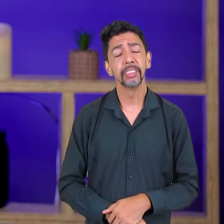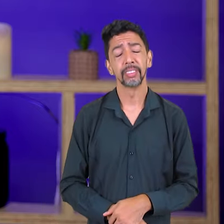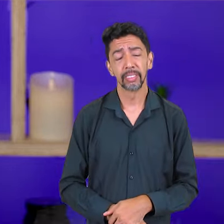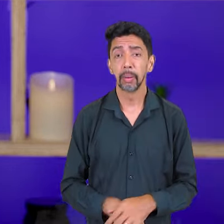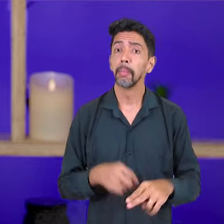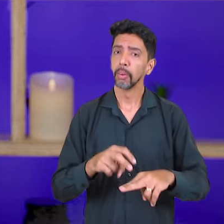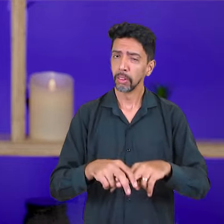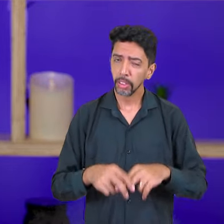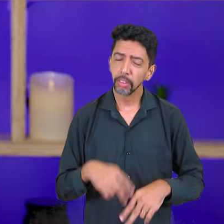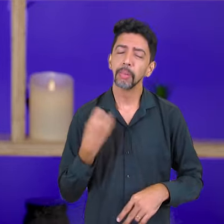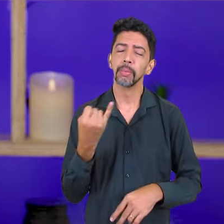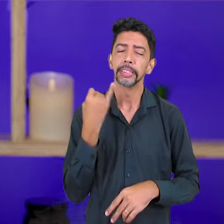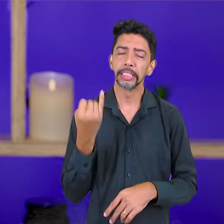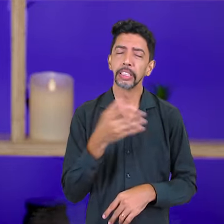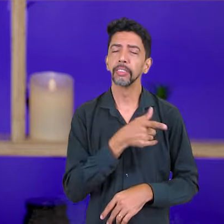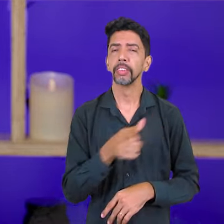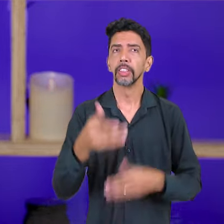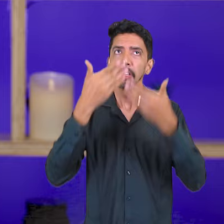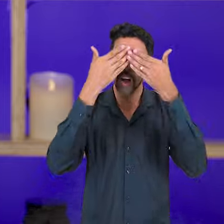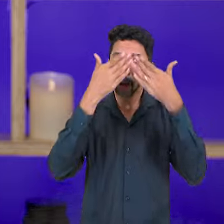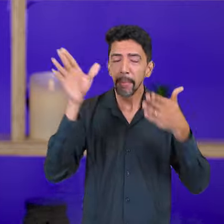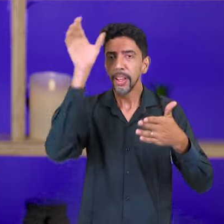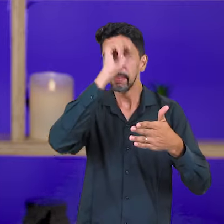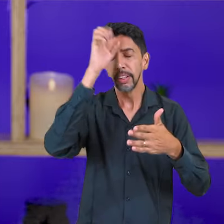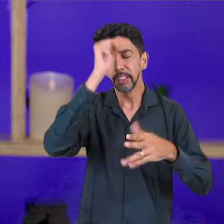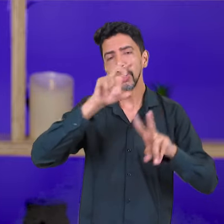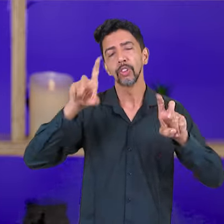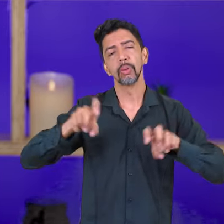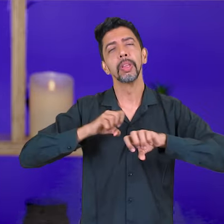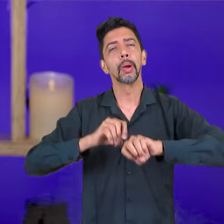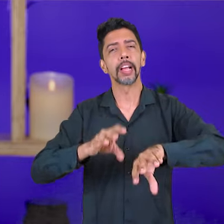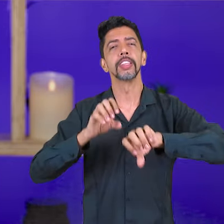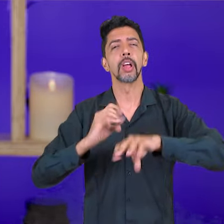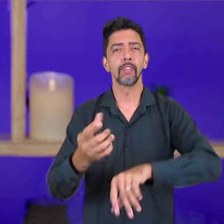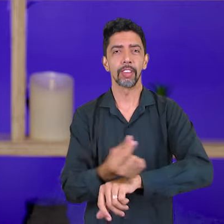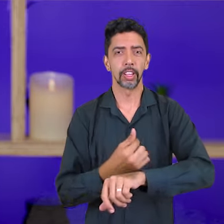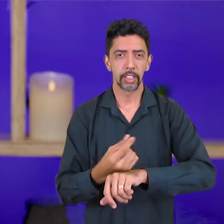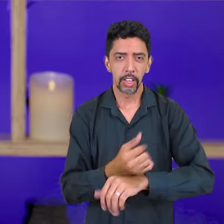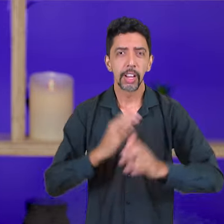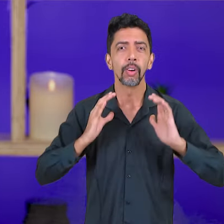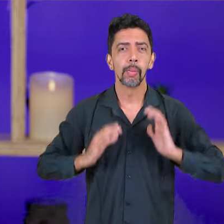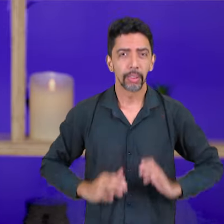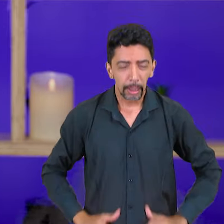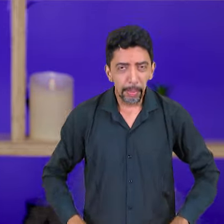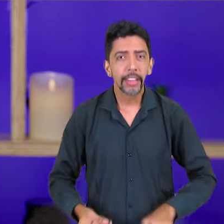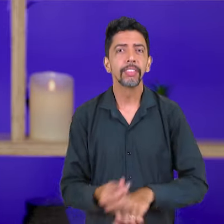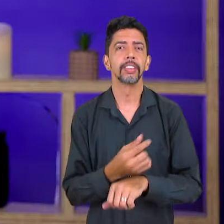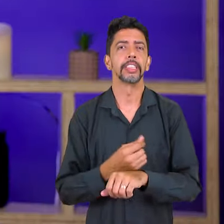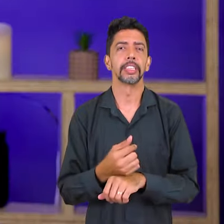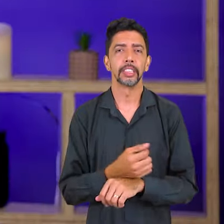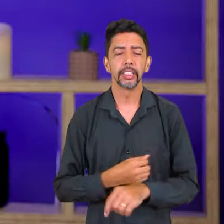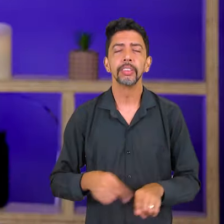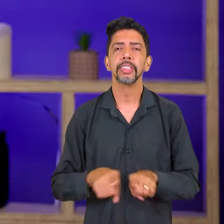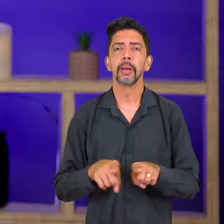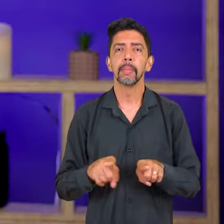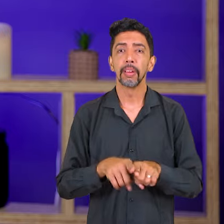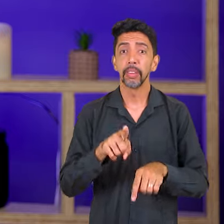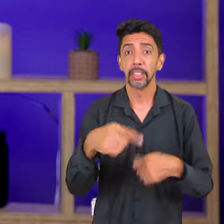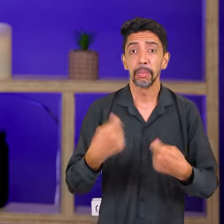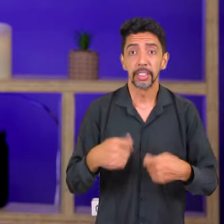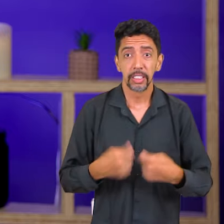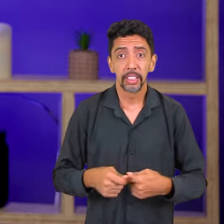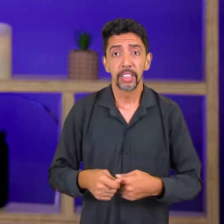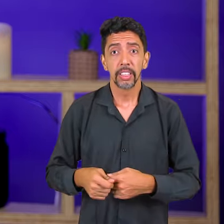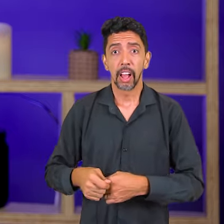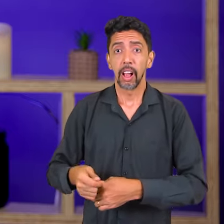comportamento financeiro por isso da gente dar um basta a esta não reserva financeira que vai ser